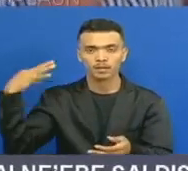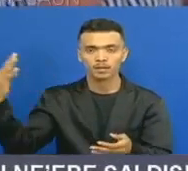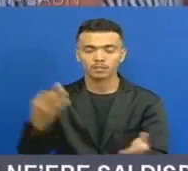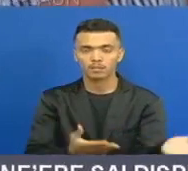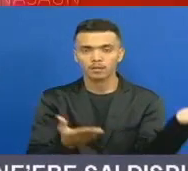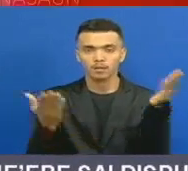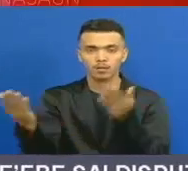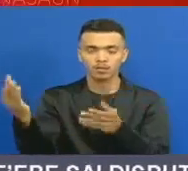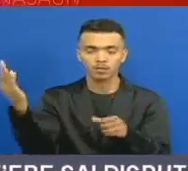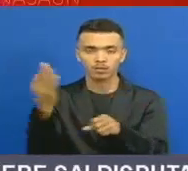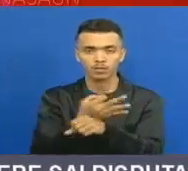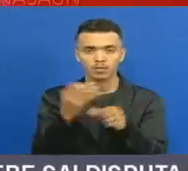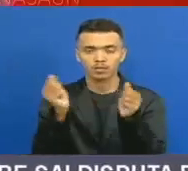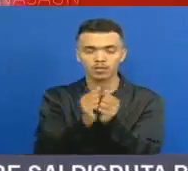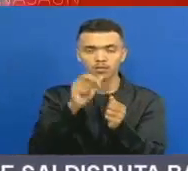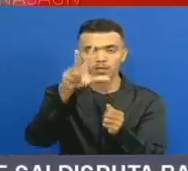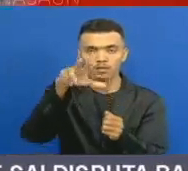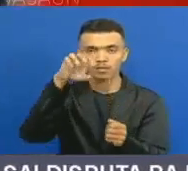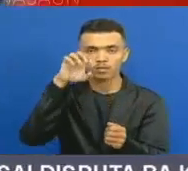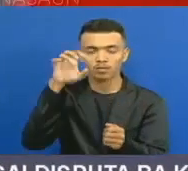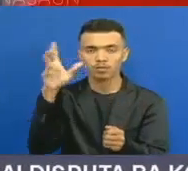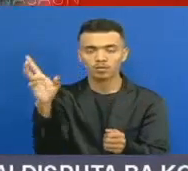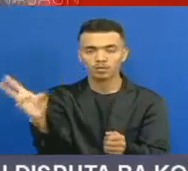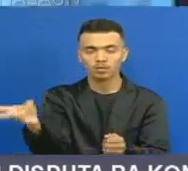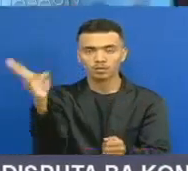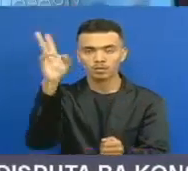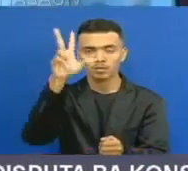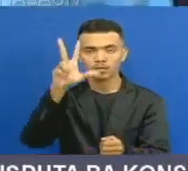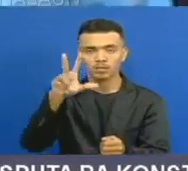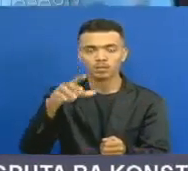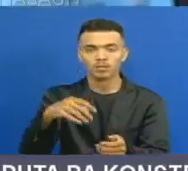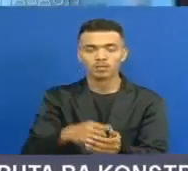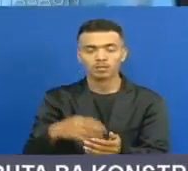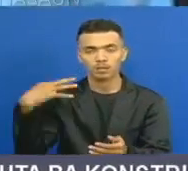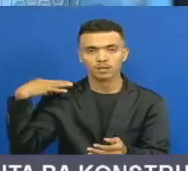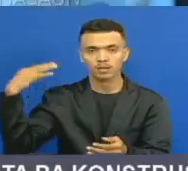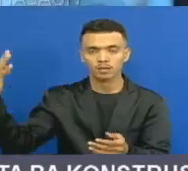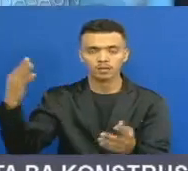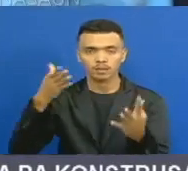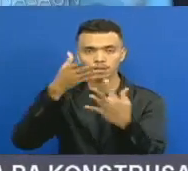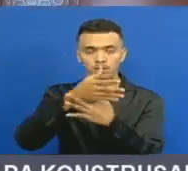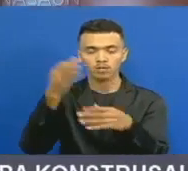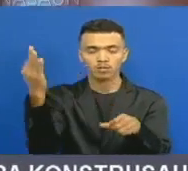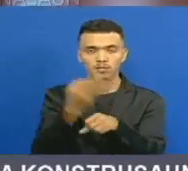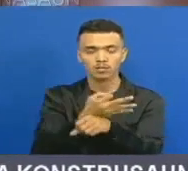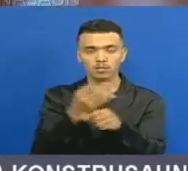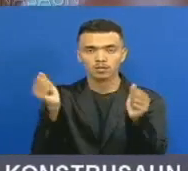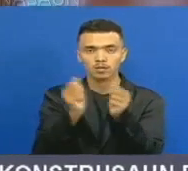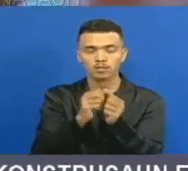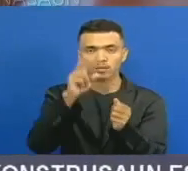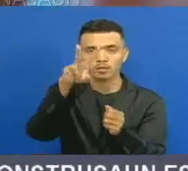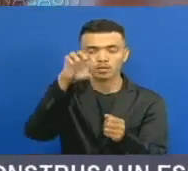submete documentos hamutuk atus tolu hitunulu resintolu, no candidato neve passa e seleção documentos atus rua